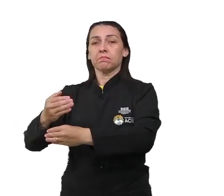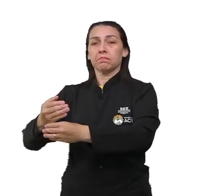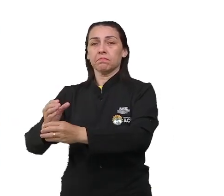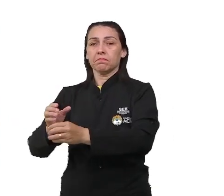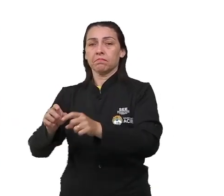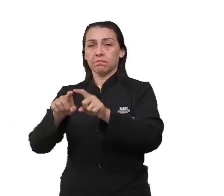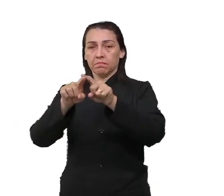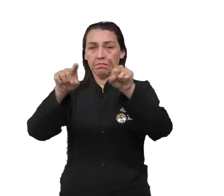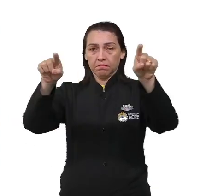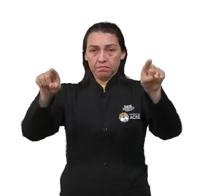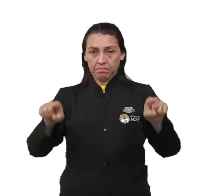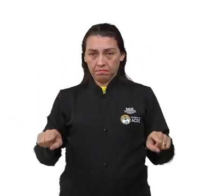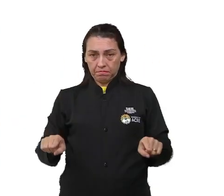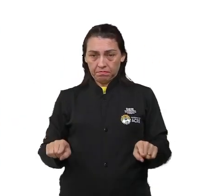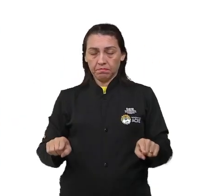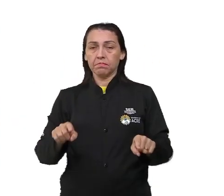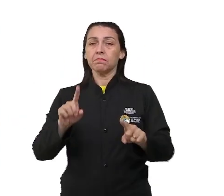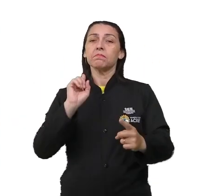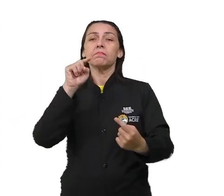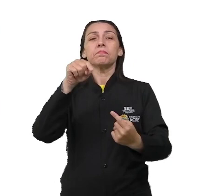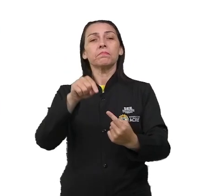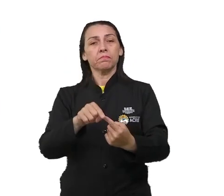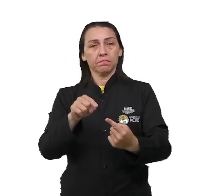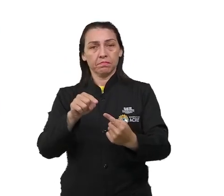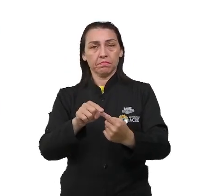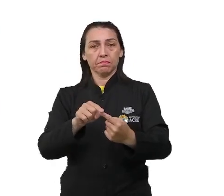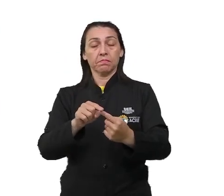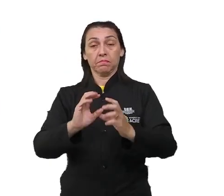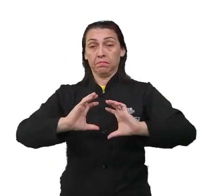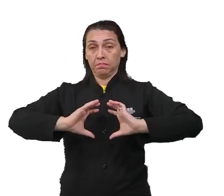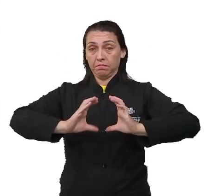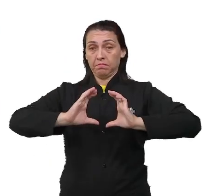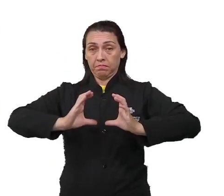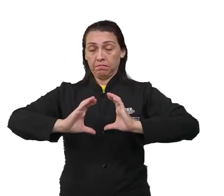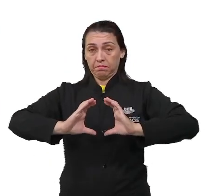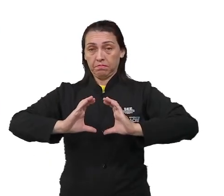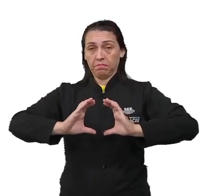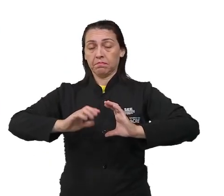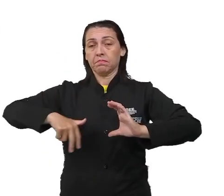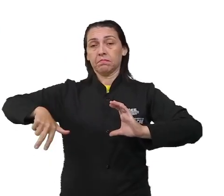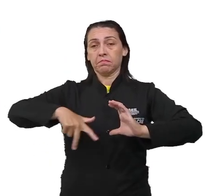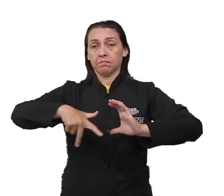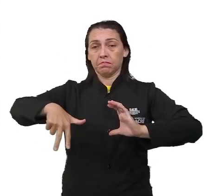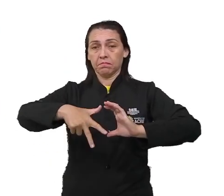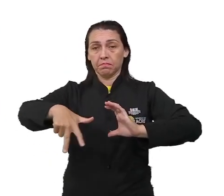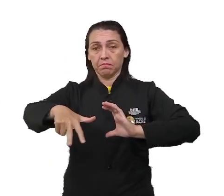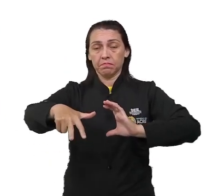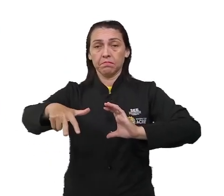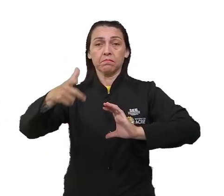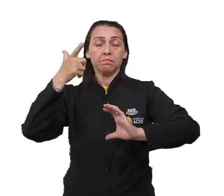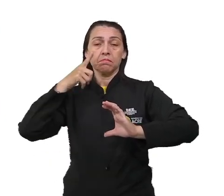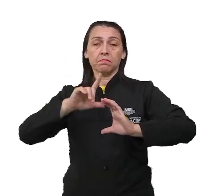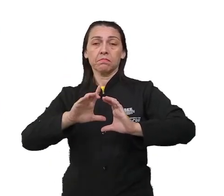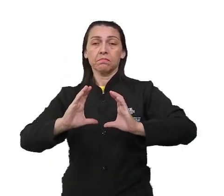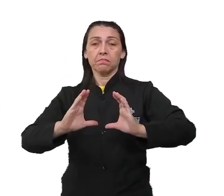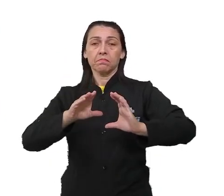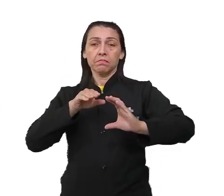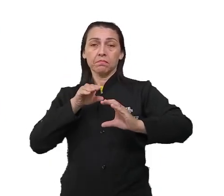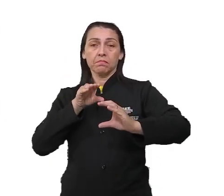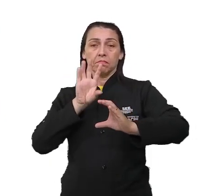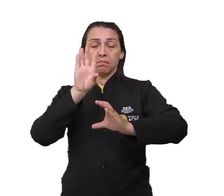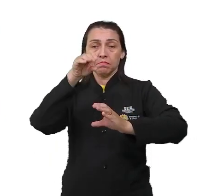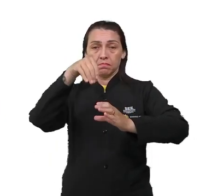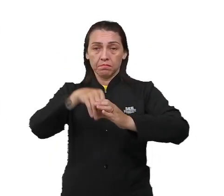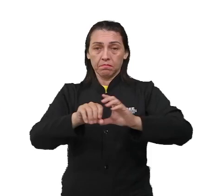campo. O objetivo do jogo é deslocar uma bola através do campo para colocá-la dentro da